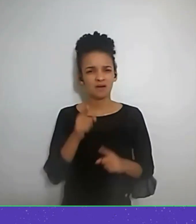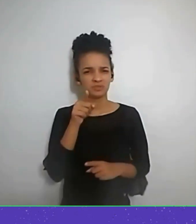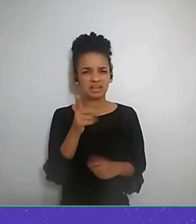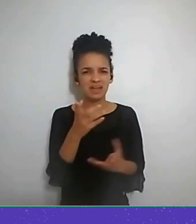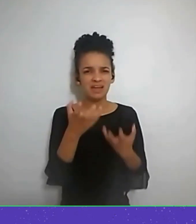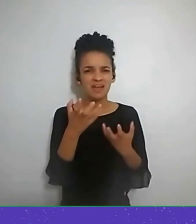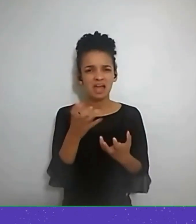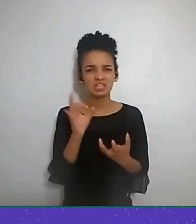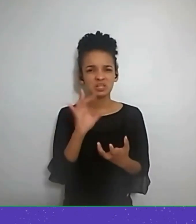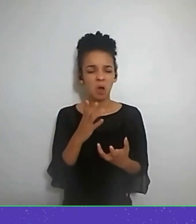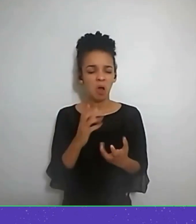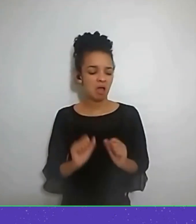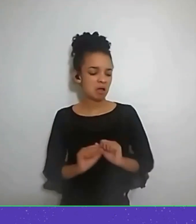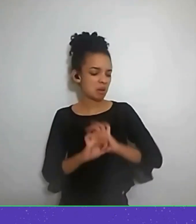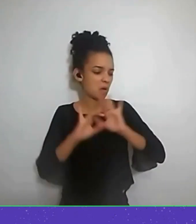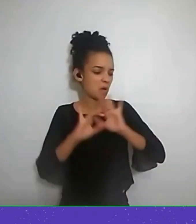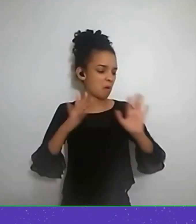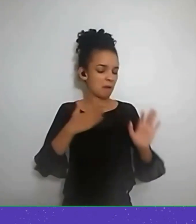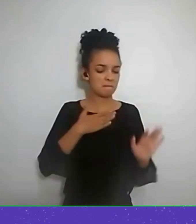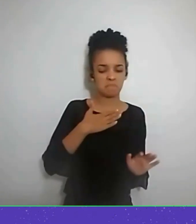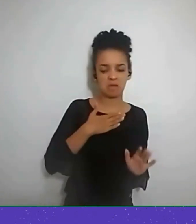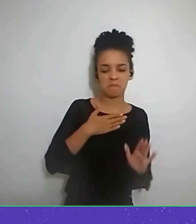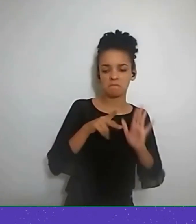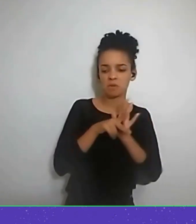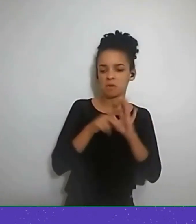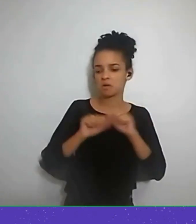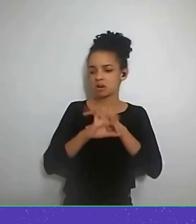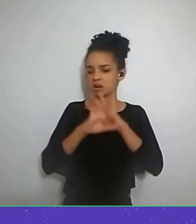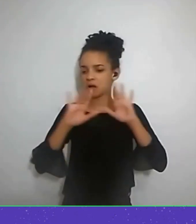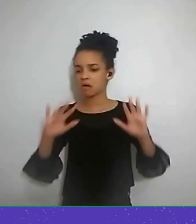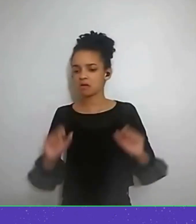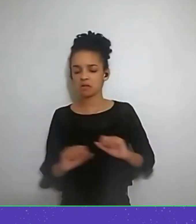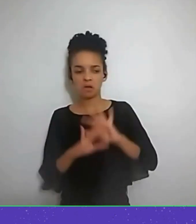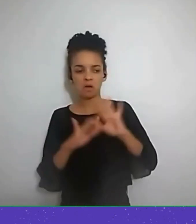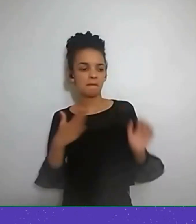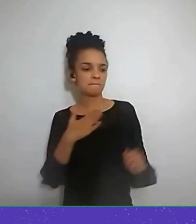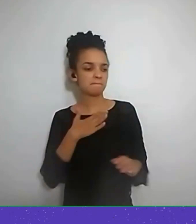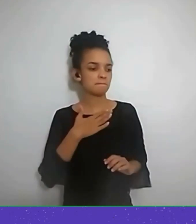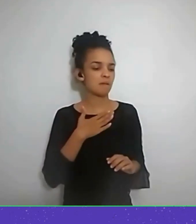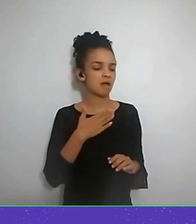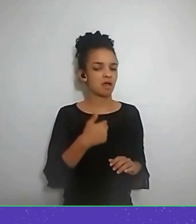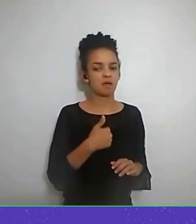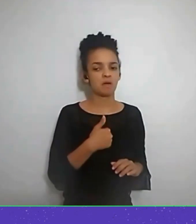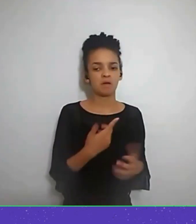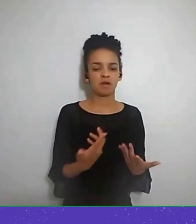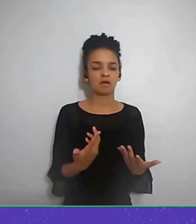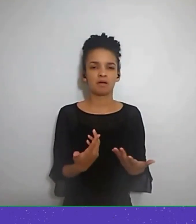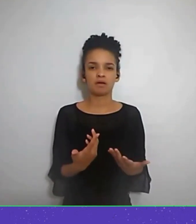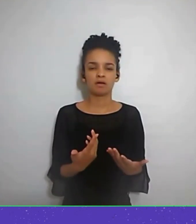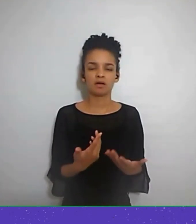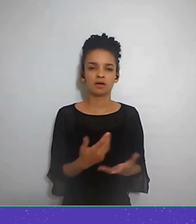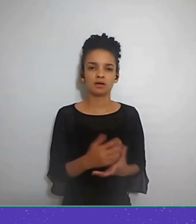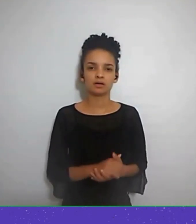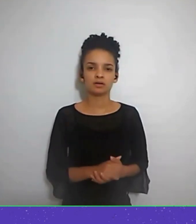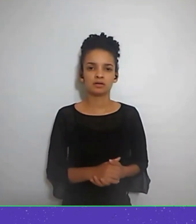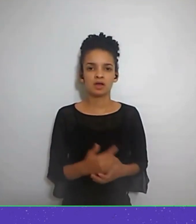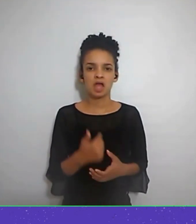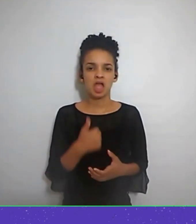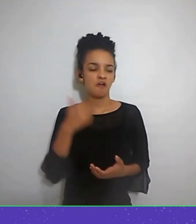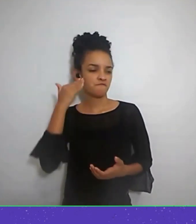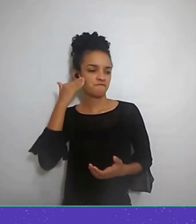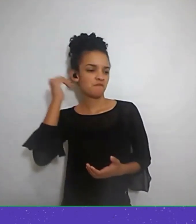você quer buscar o seu espaço, você quer buscar o seu cantinho, né, um momento de fama, um pouco de